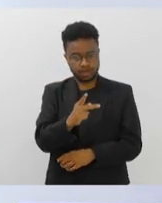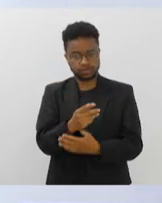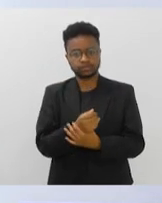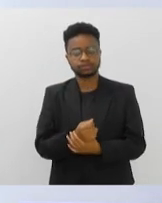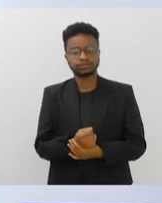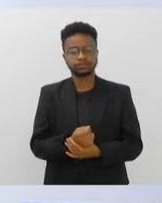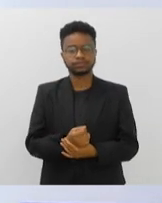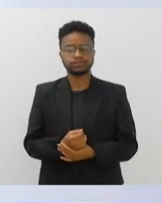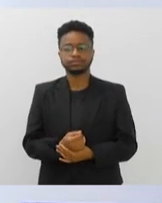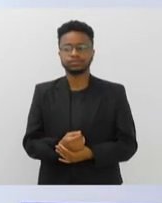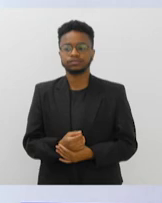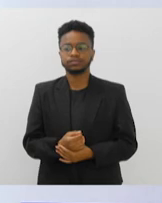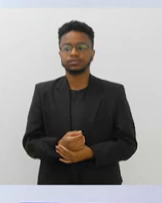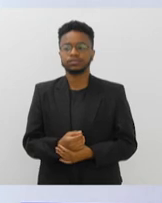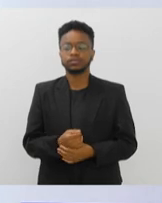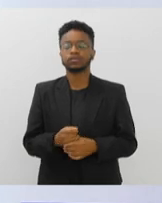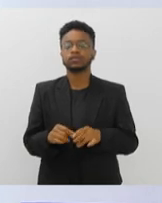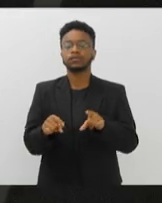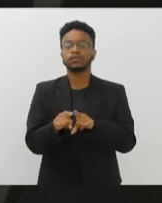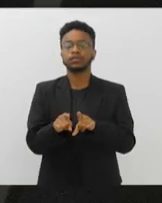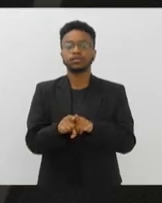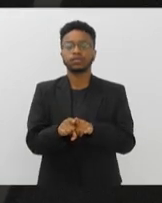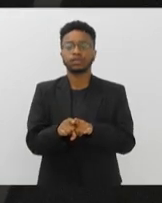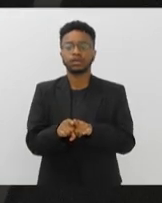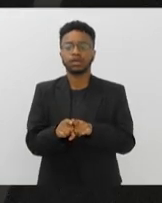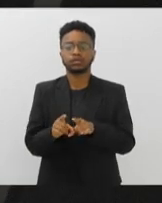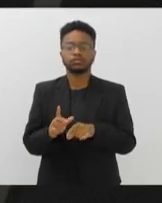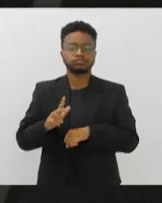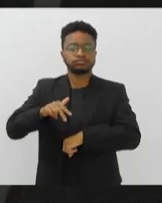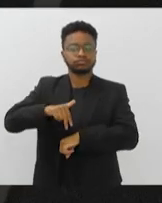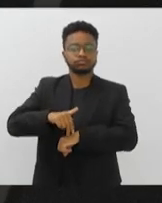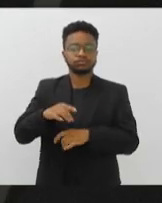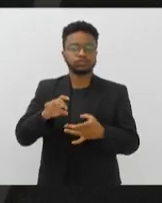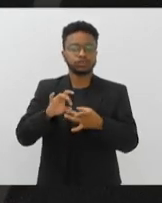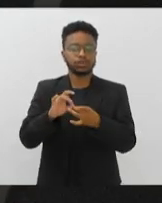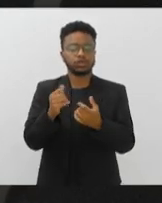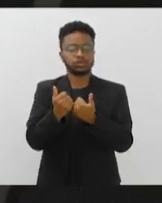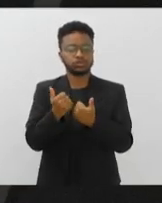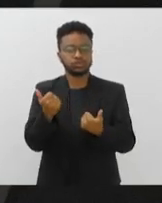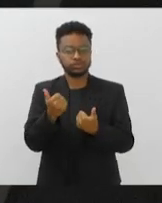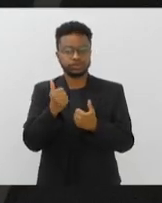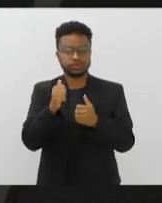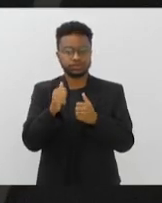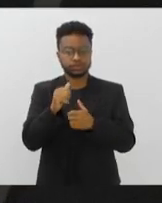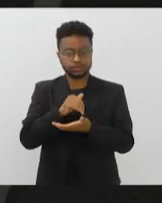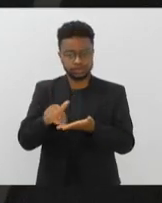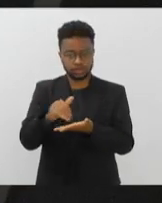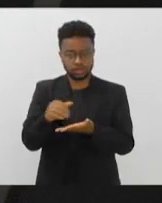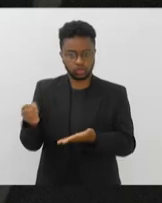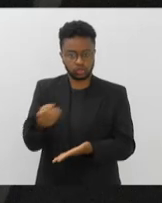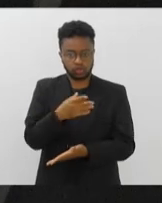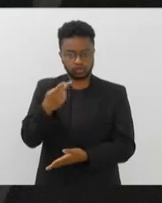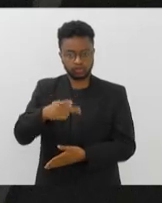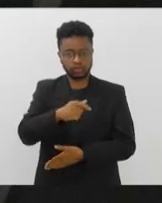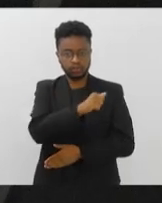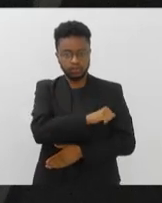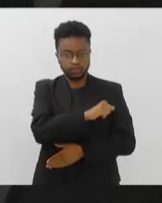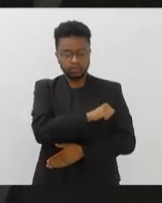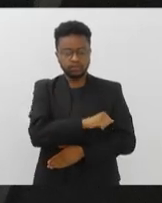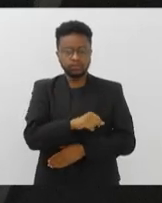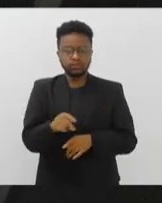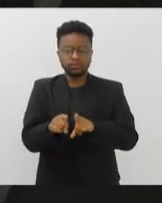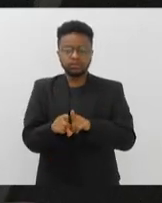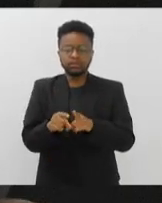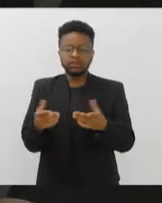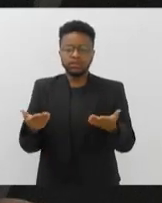esse local né de ocupando essa subsecretaria que era uma subsecretaria inédita no estado do Rio de Janeiro e eu venho nesse